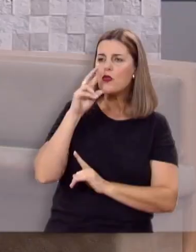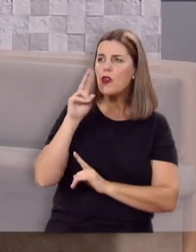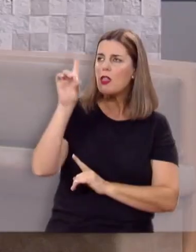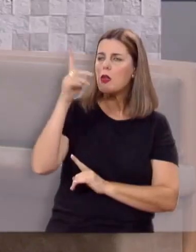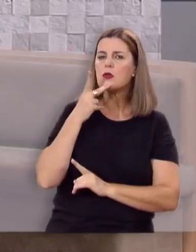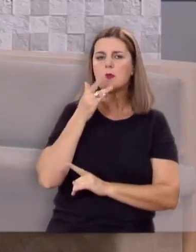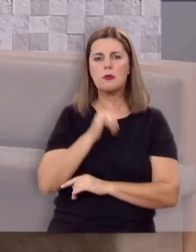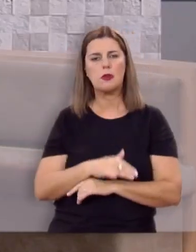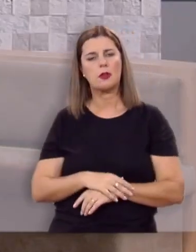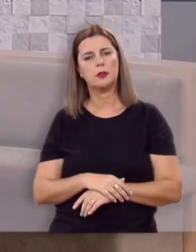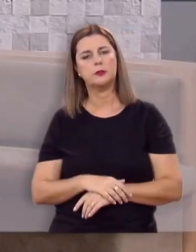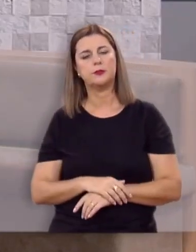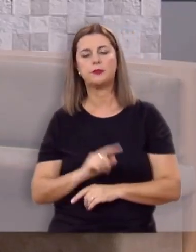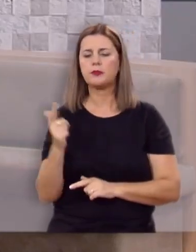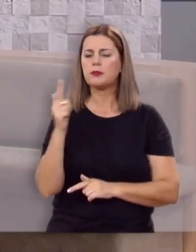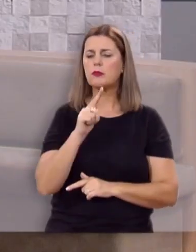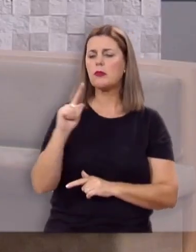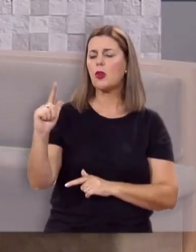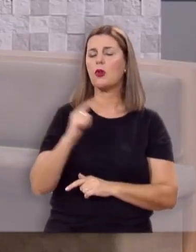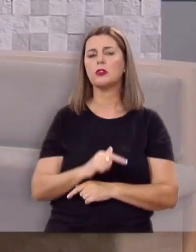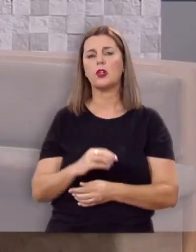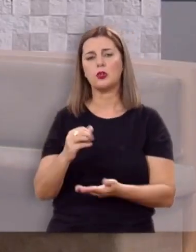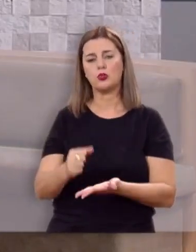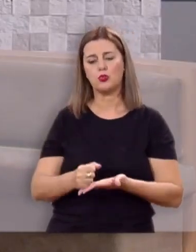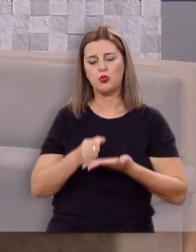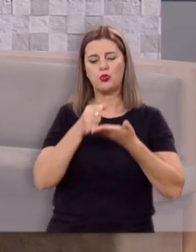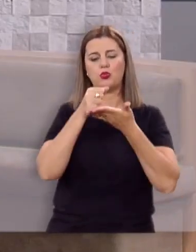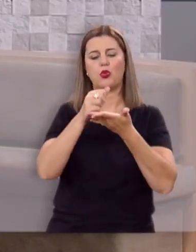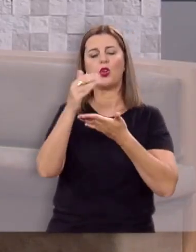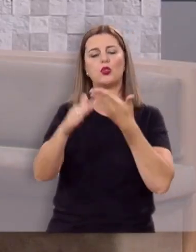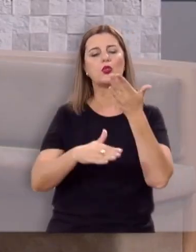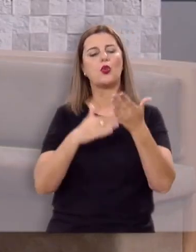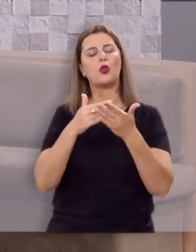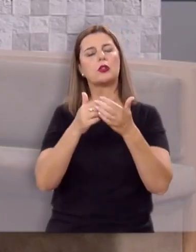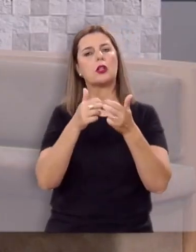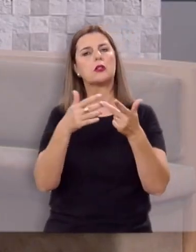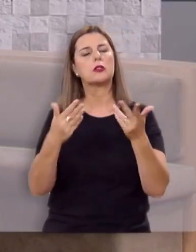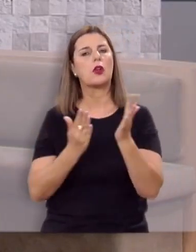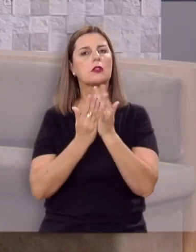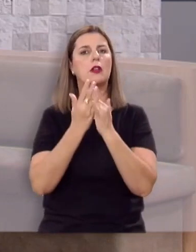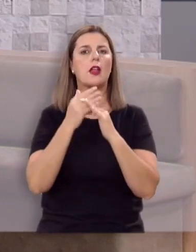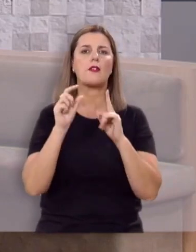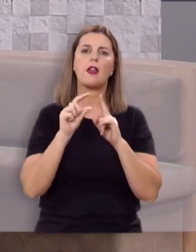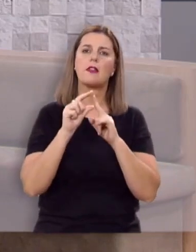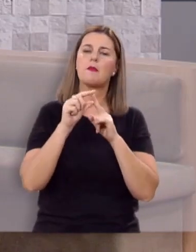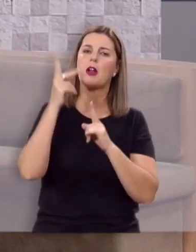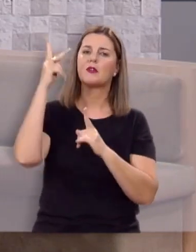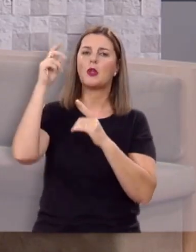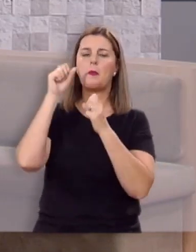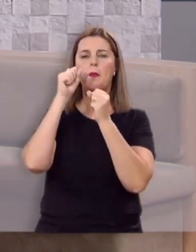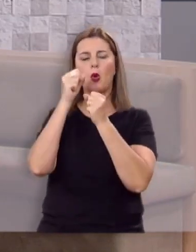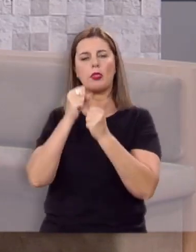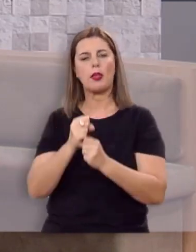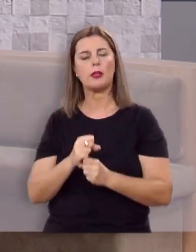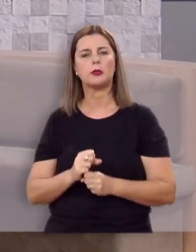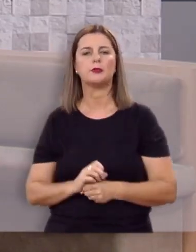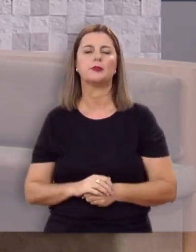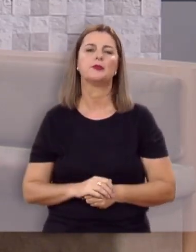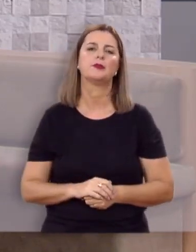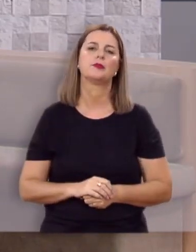Mas ele prossegue e diz o seguinte, sustentando todas as coisas pela palavra do seu